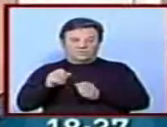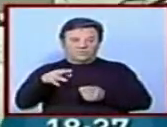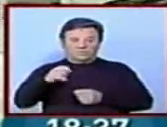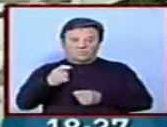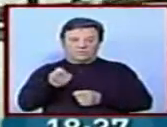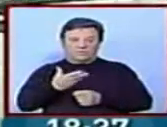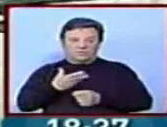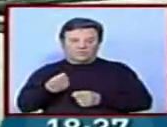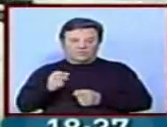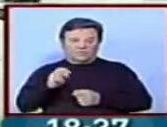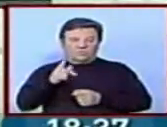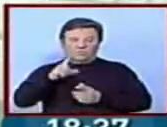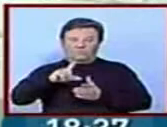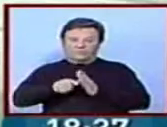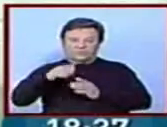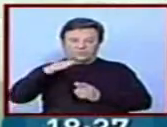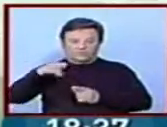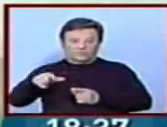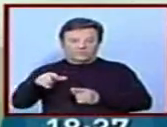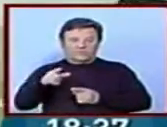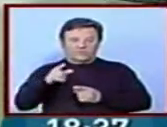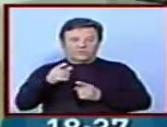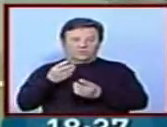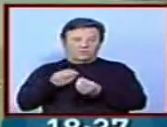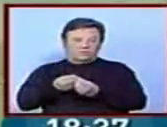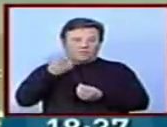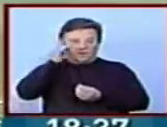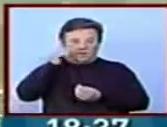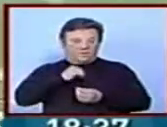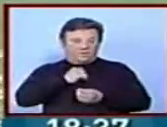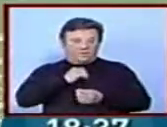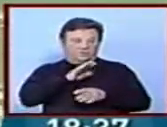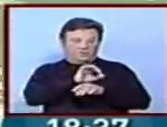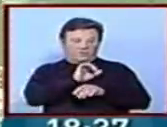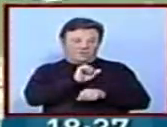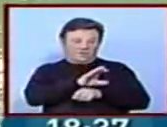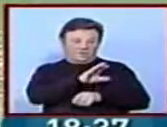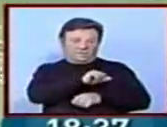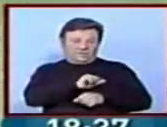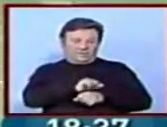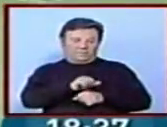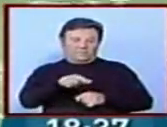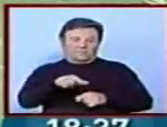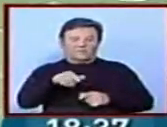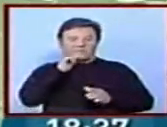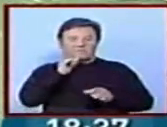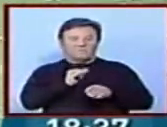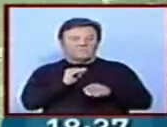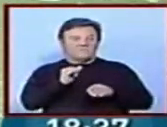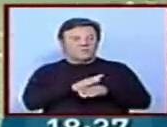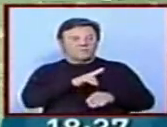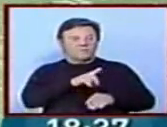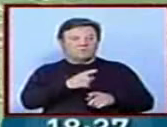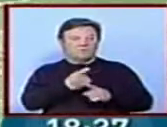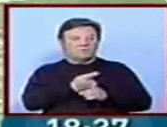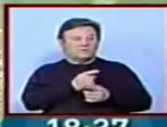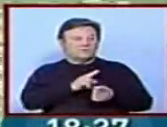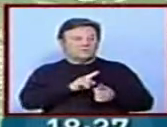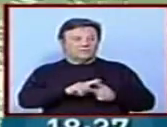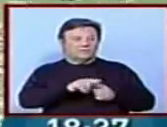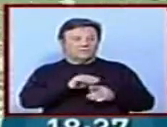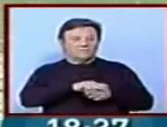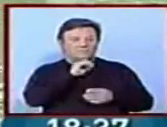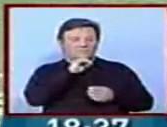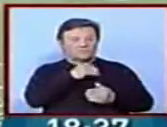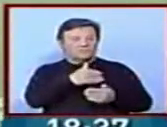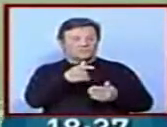de simples projetos científicos, com os animais que nós capturamos. E o mar português, que tipo de espécies é que vos oferece e que possibilita que vocês